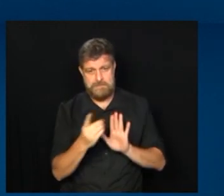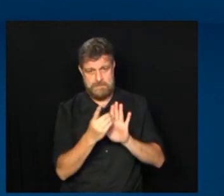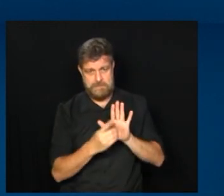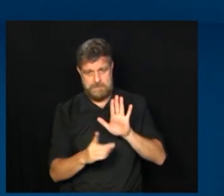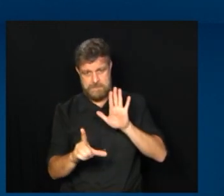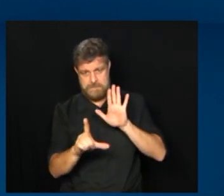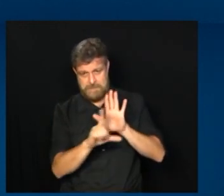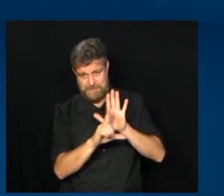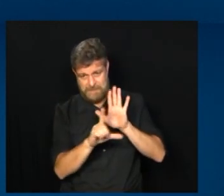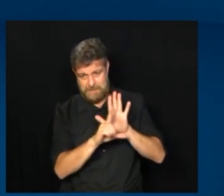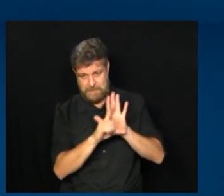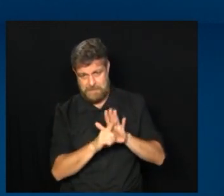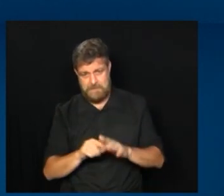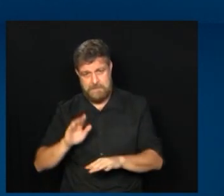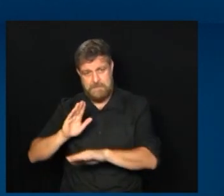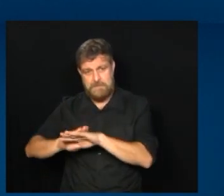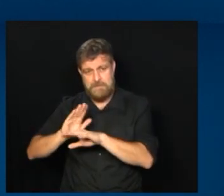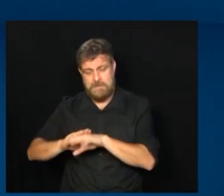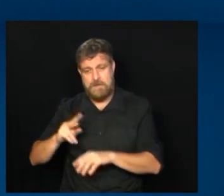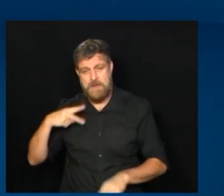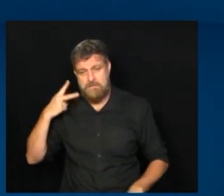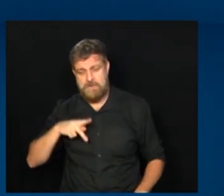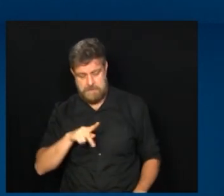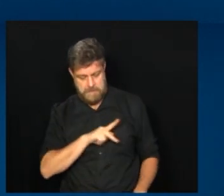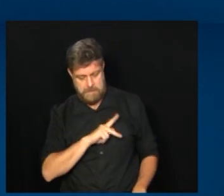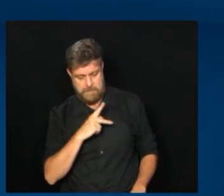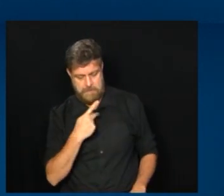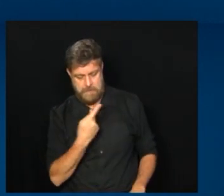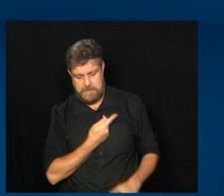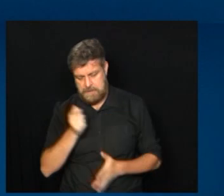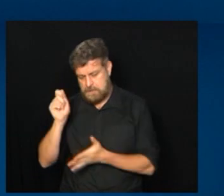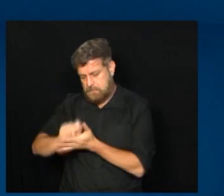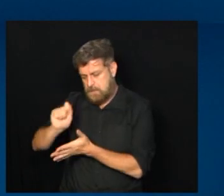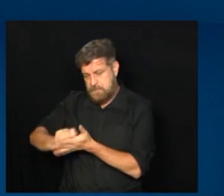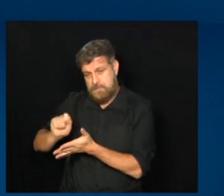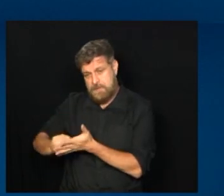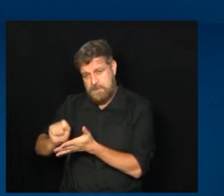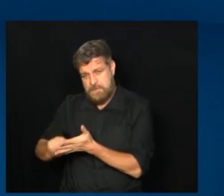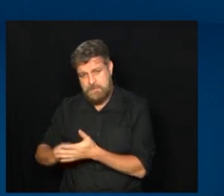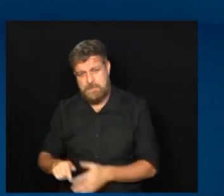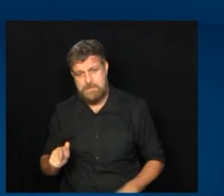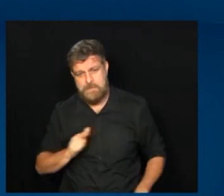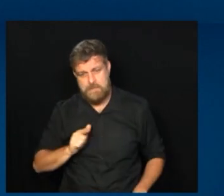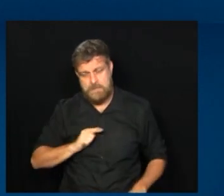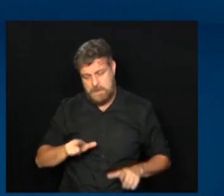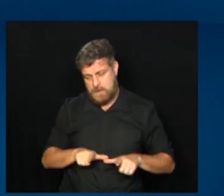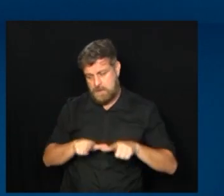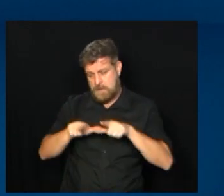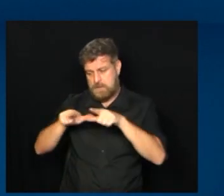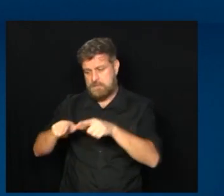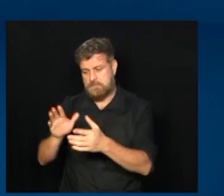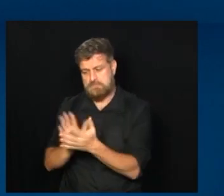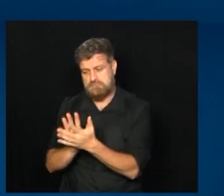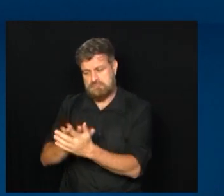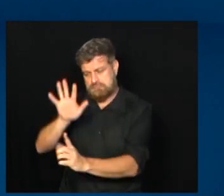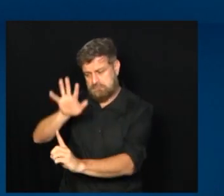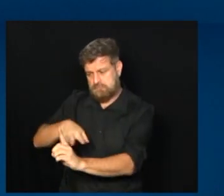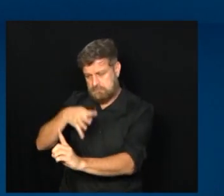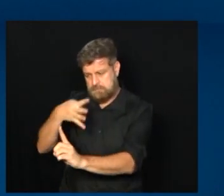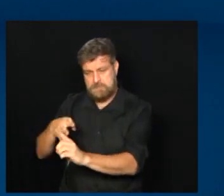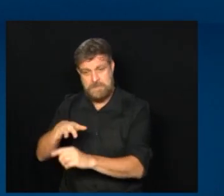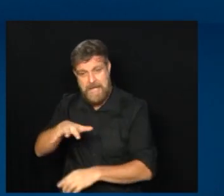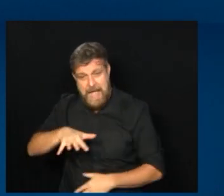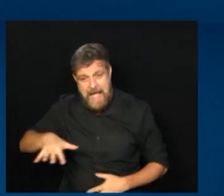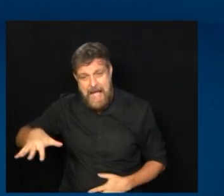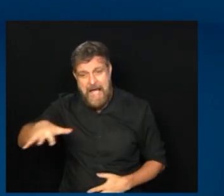do projeto de decreto legislativo de autoria do vereador Paulo Haddad, que concede o diploma de honra ao mérito ao